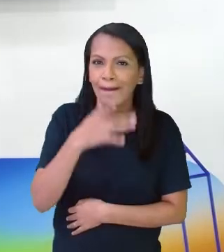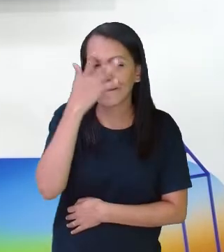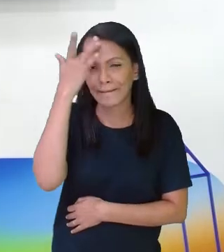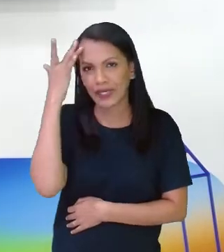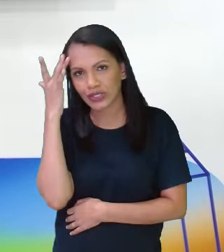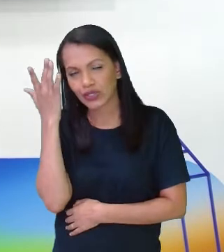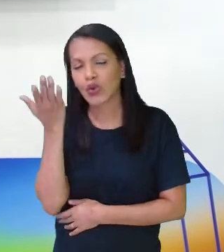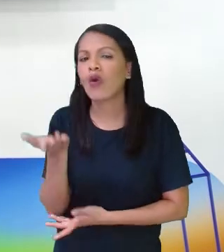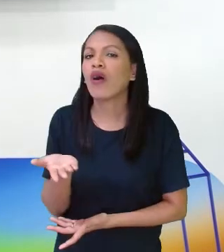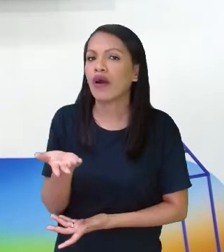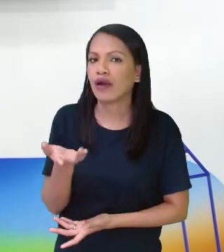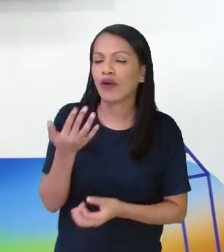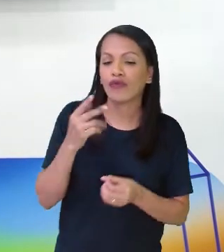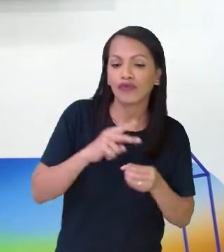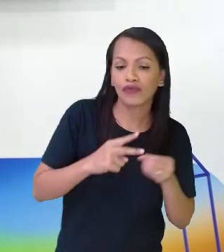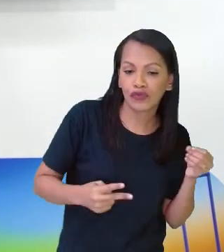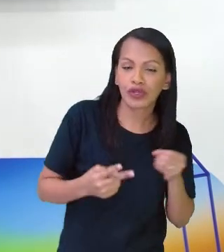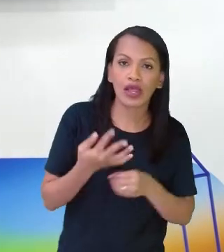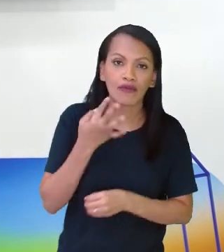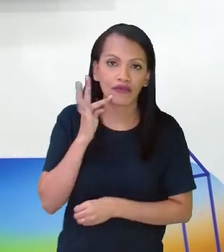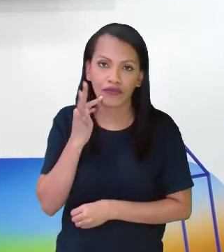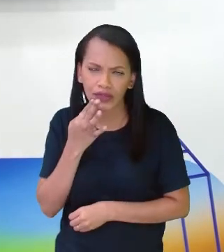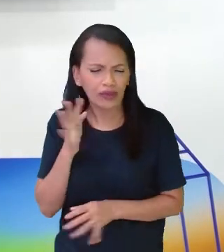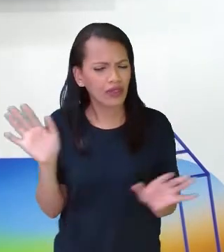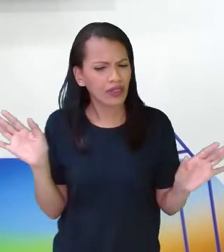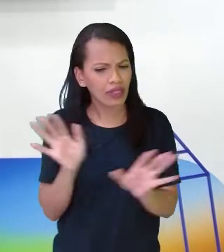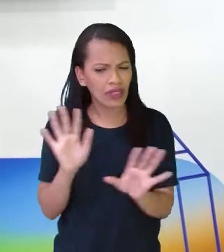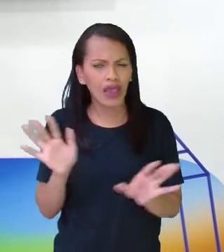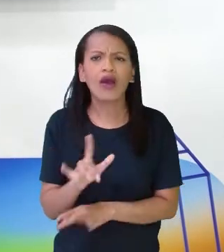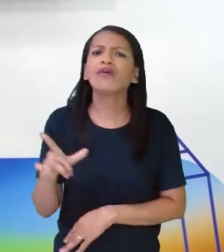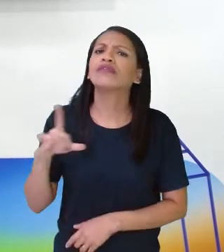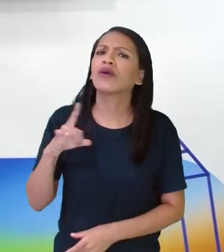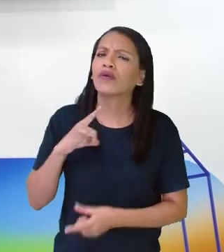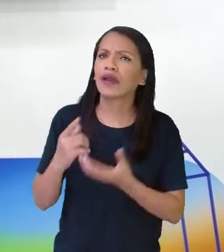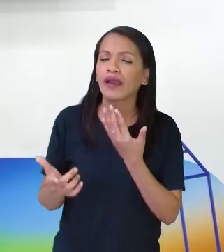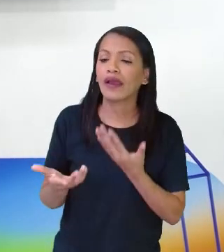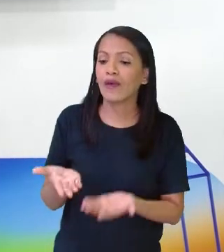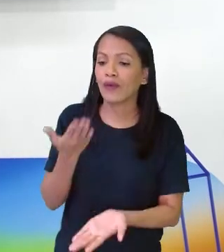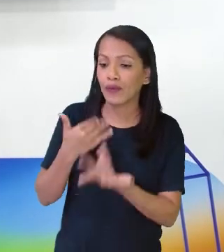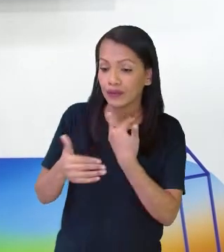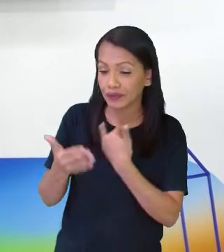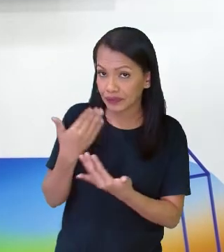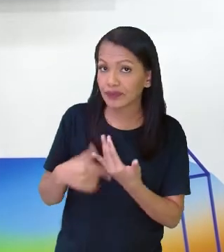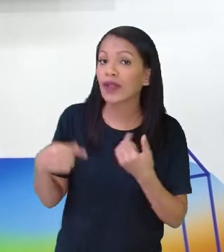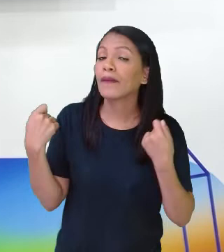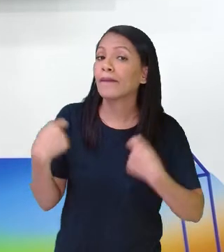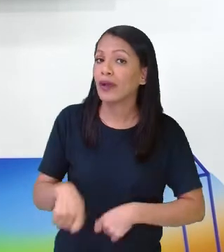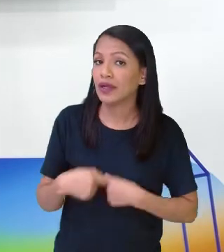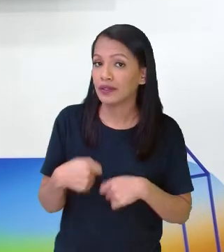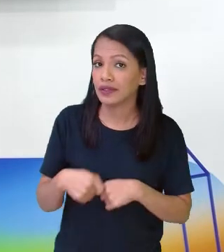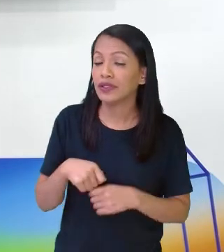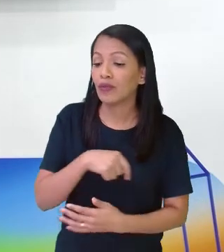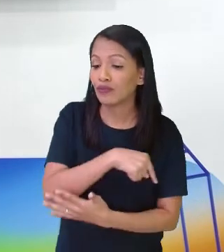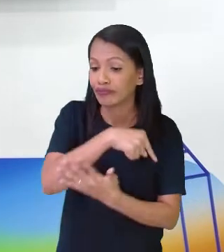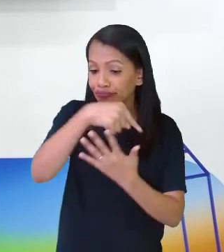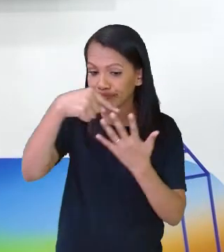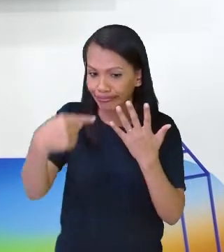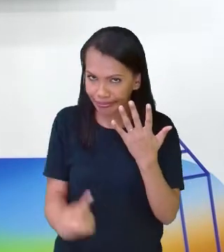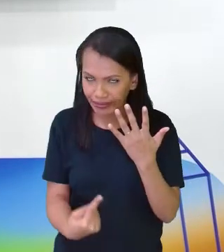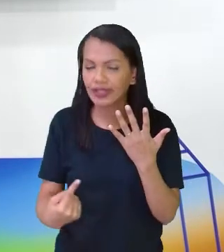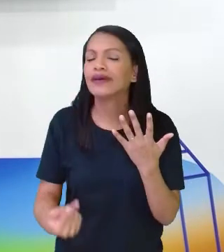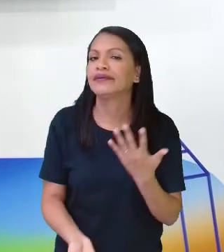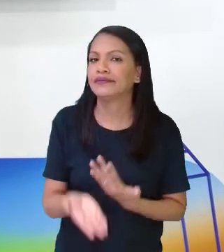fruta, legumes e verduras. Não, é uma pessoa que tem uma alimentação com os nutrientes necessários para a sua vida e